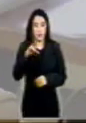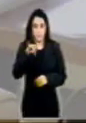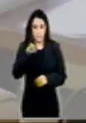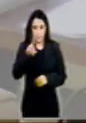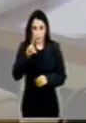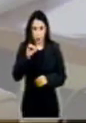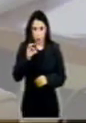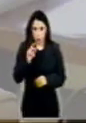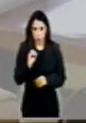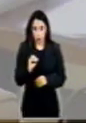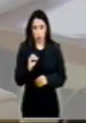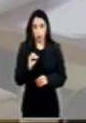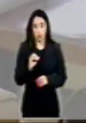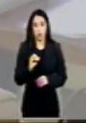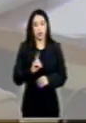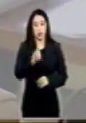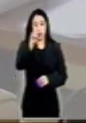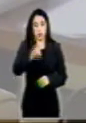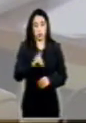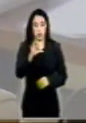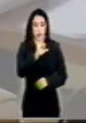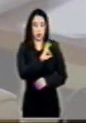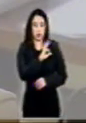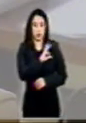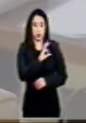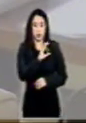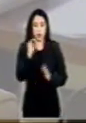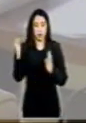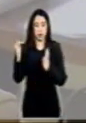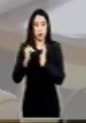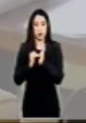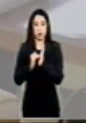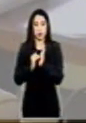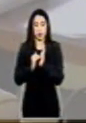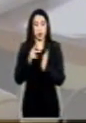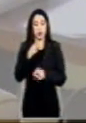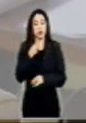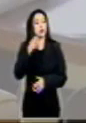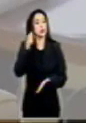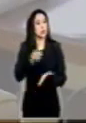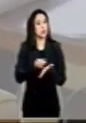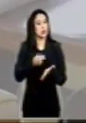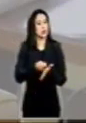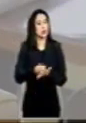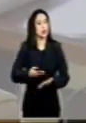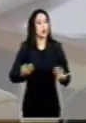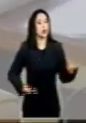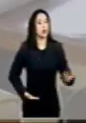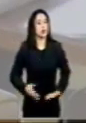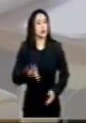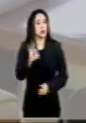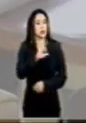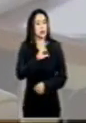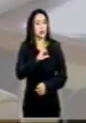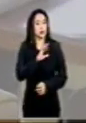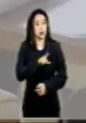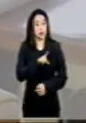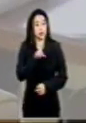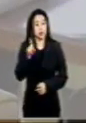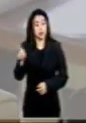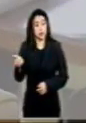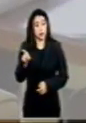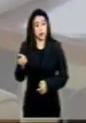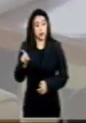Carvalho, diretor da Polícia Legislativa do Senado Federal, teria determinado que servidores da Polícia Legislativa